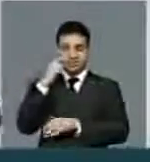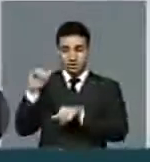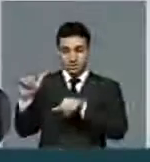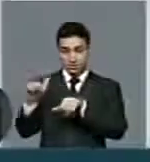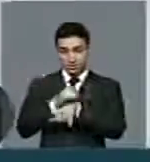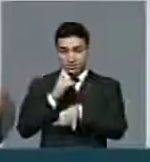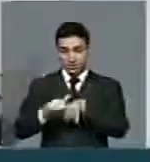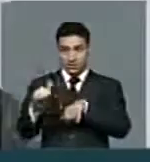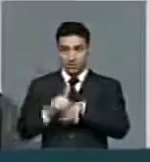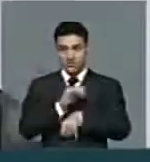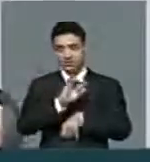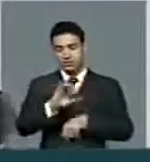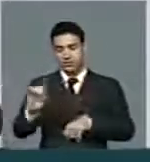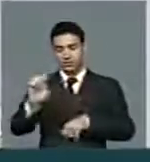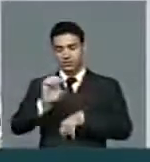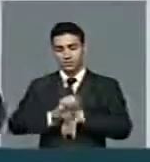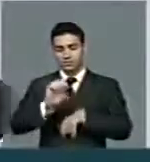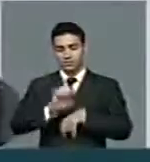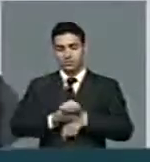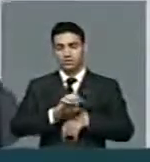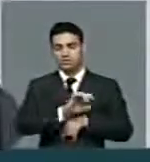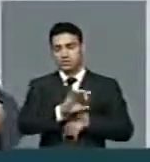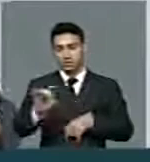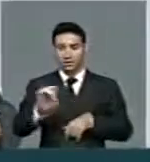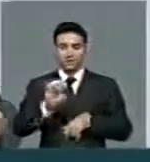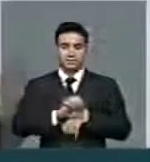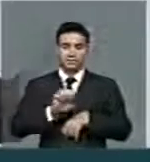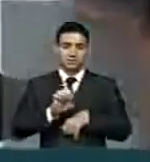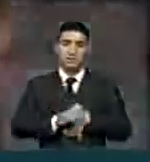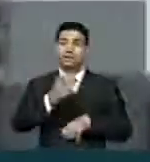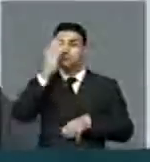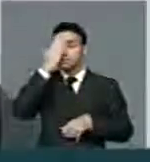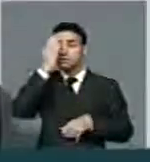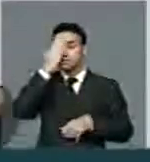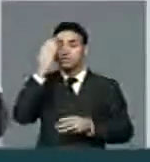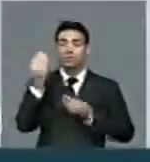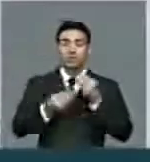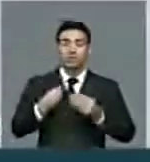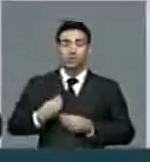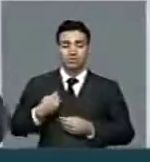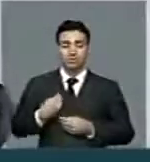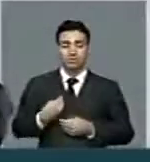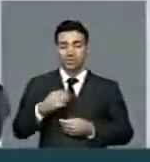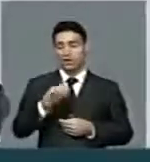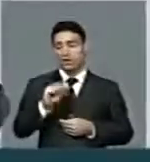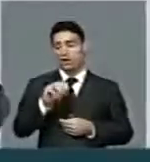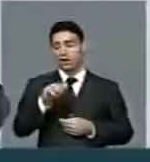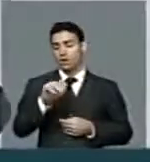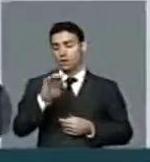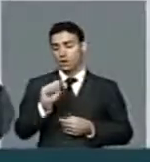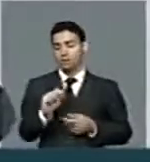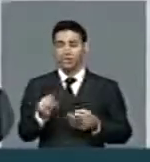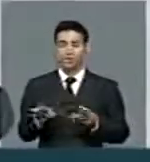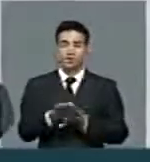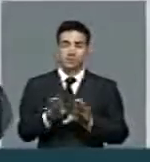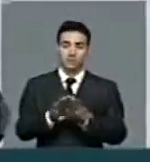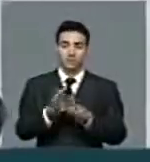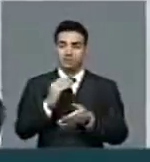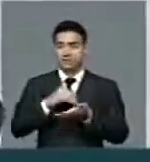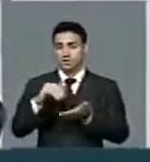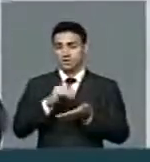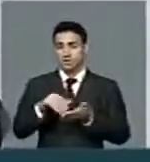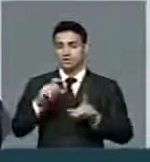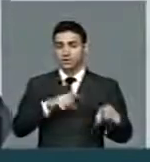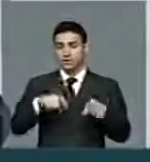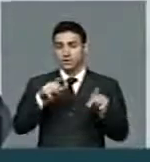cada estado, que eu vou ter que chamar cada estado para dizer como é que vai funcionar, que agora com a ABEMA e a Secretaria de Agricultura. E a agenda